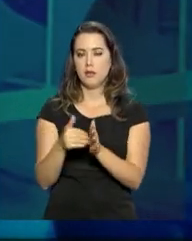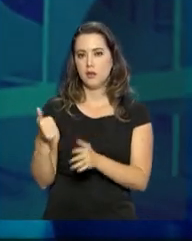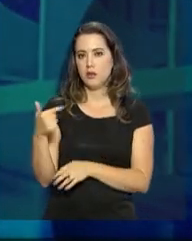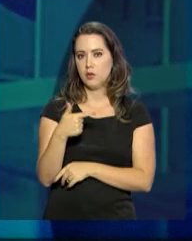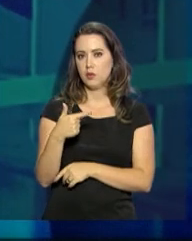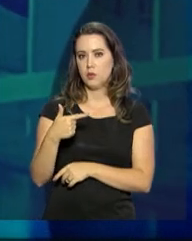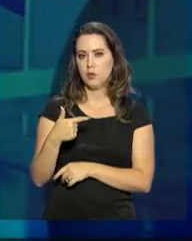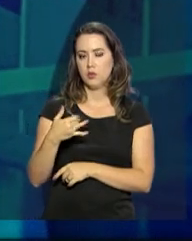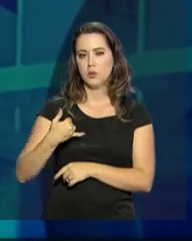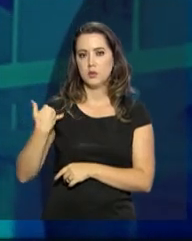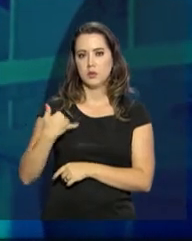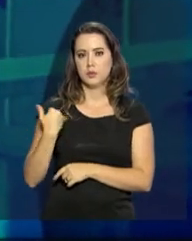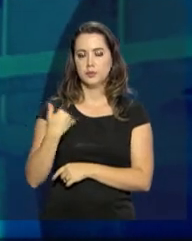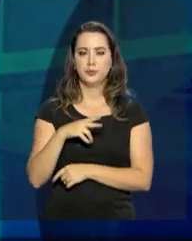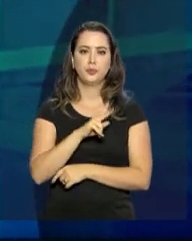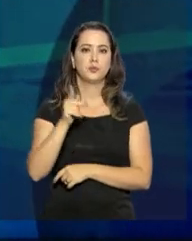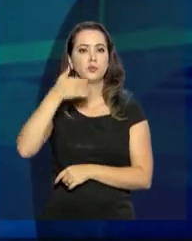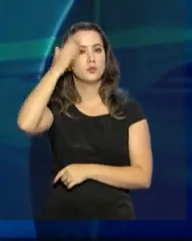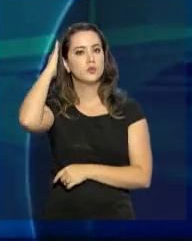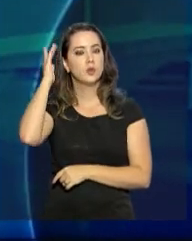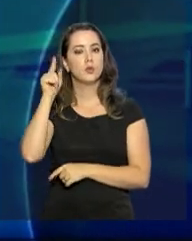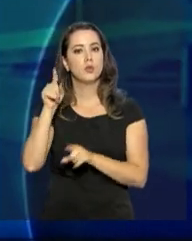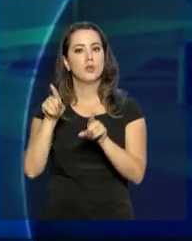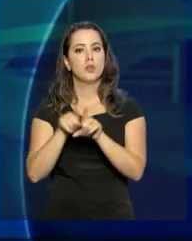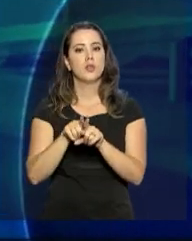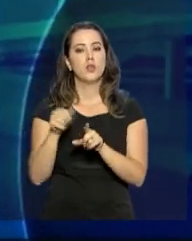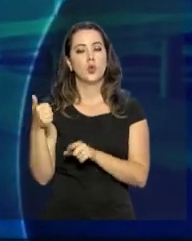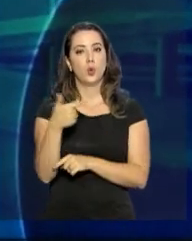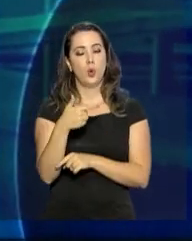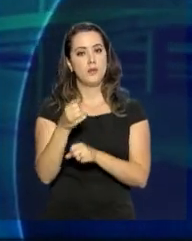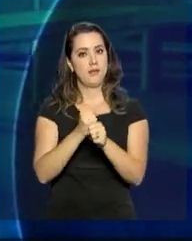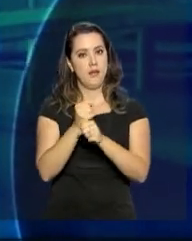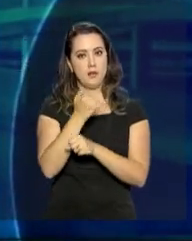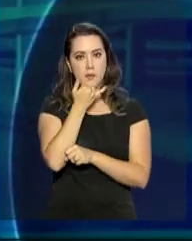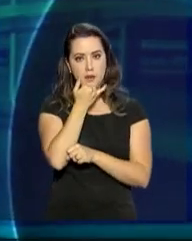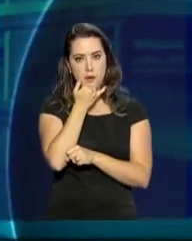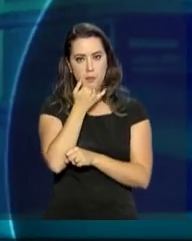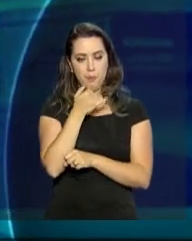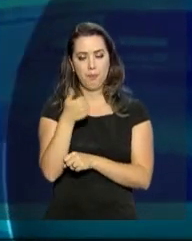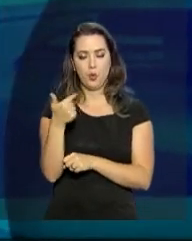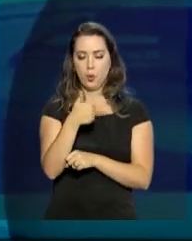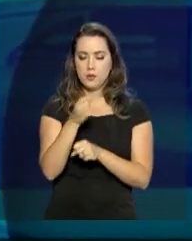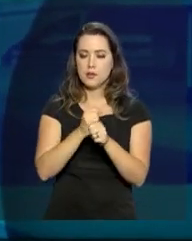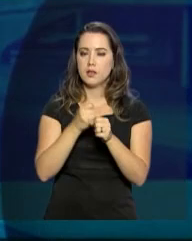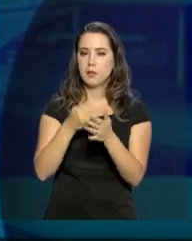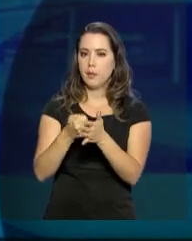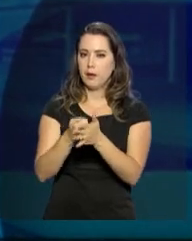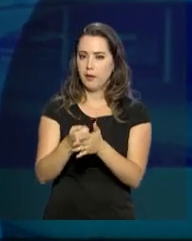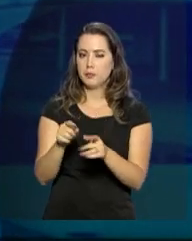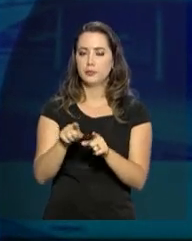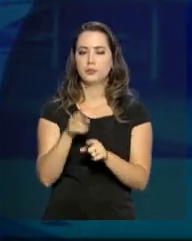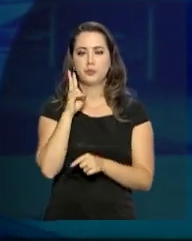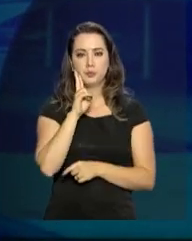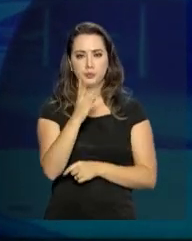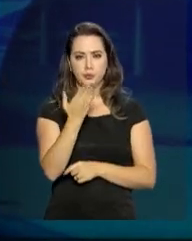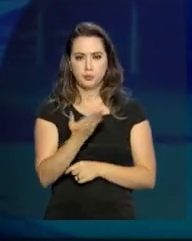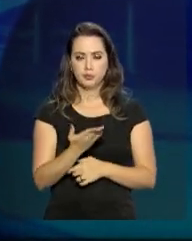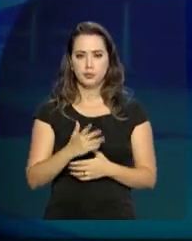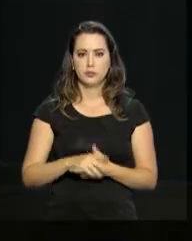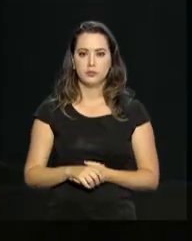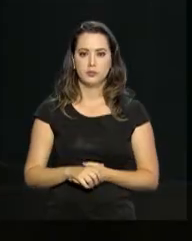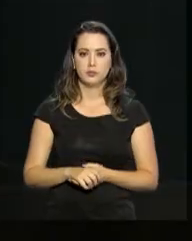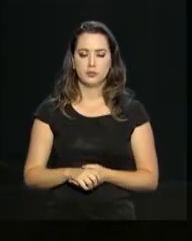12 anos para o presidente michel temer as linhas de crédito beneficiam a sociedade eo meio ambiente